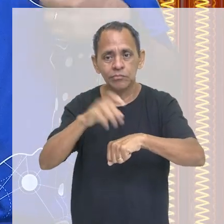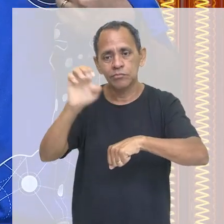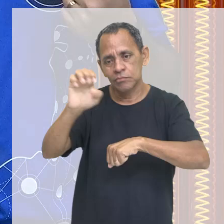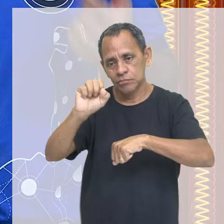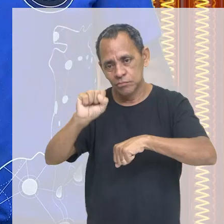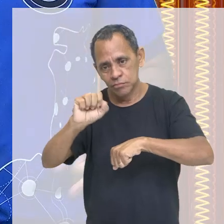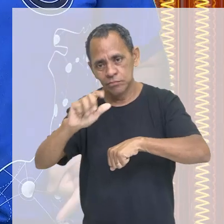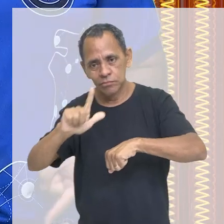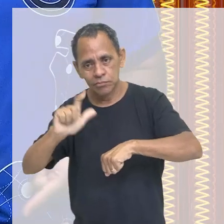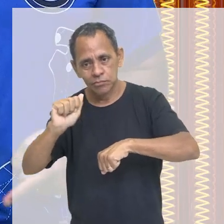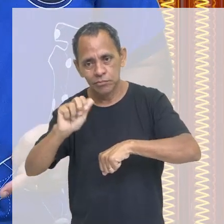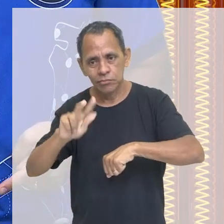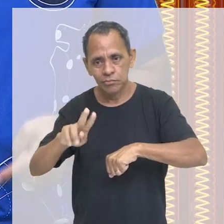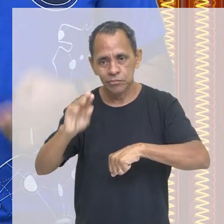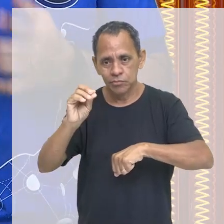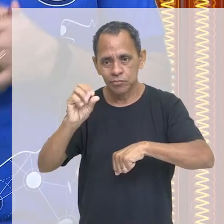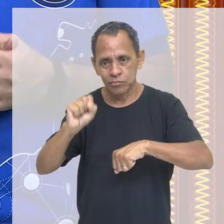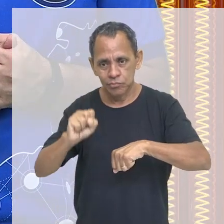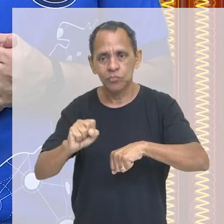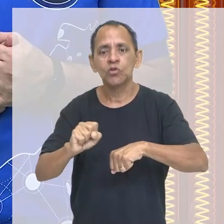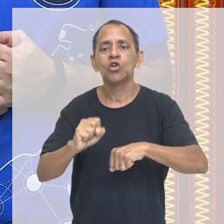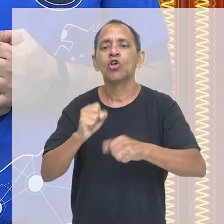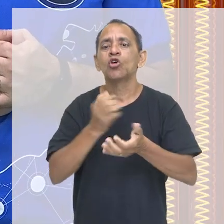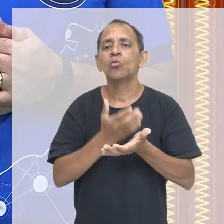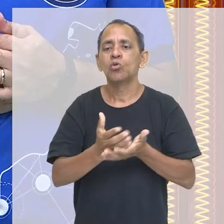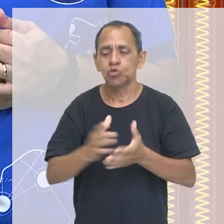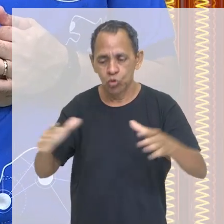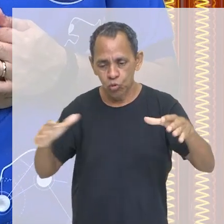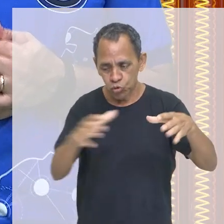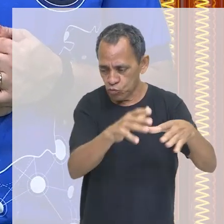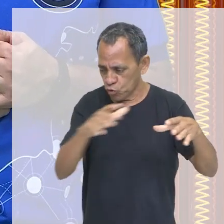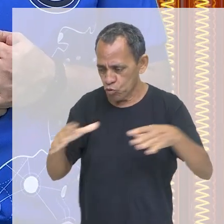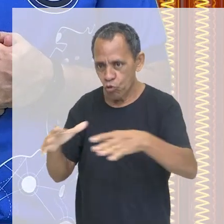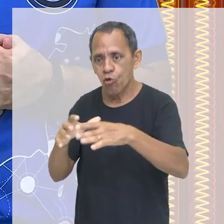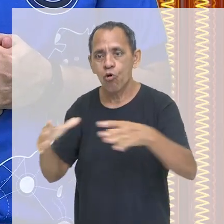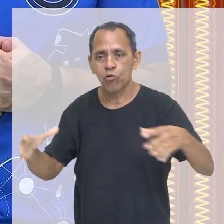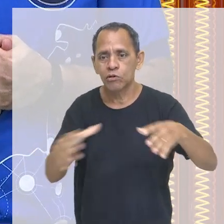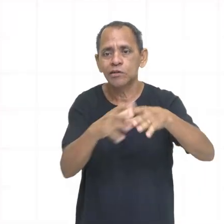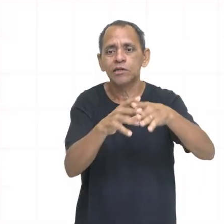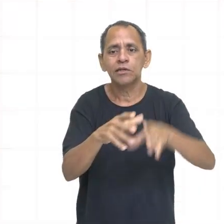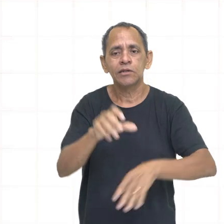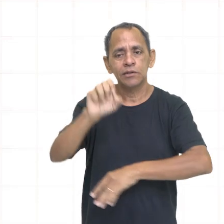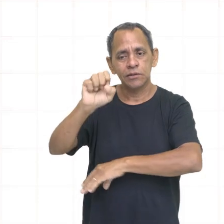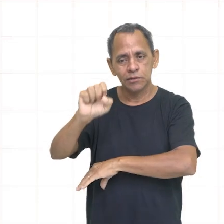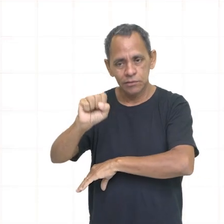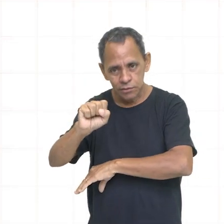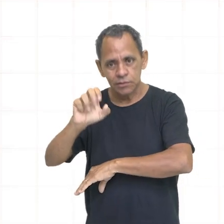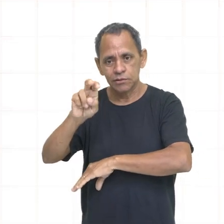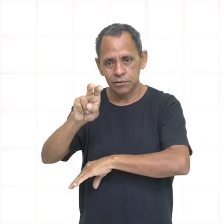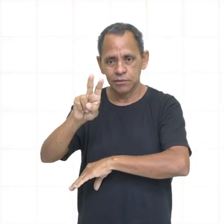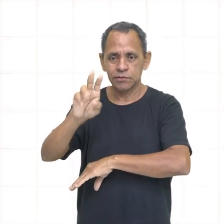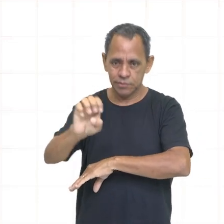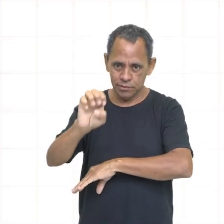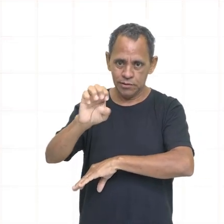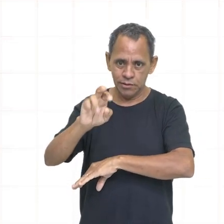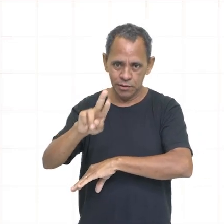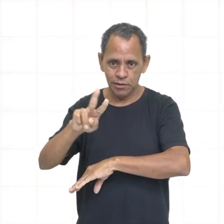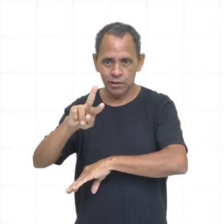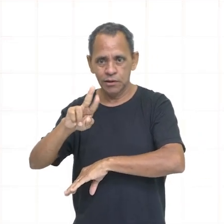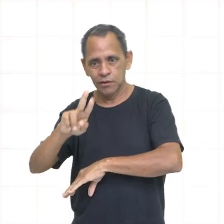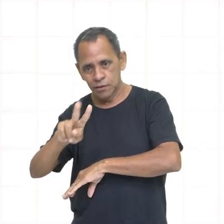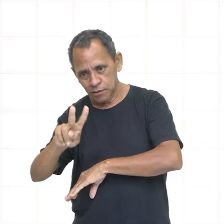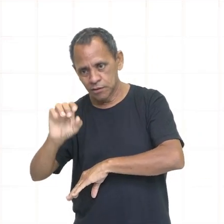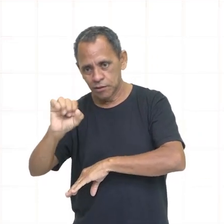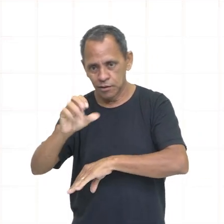a Grande Sérvia. Vamos continuar com o nosso texto. Vamos lá, galera. Nesse momento, final do século